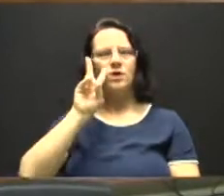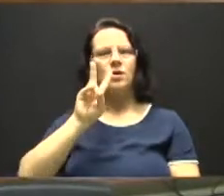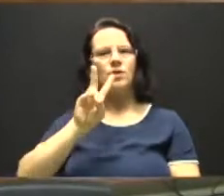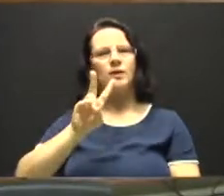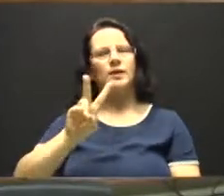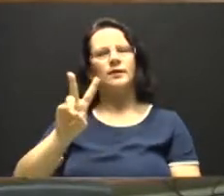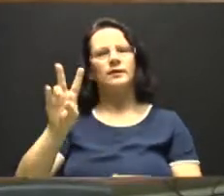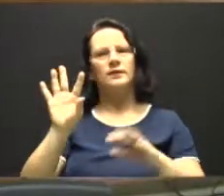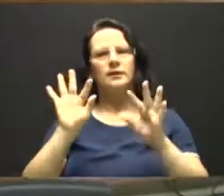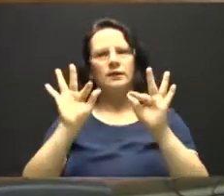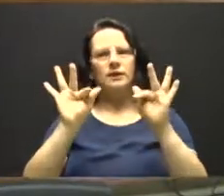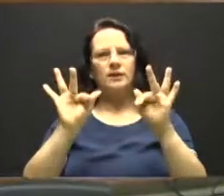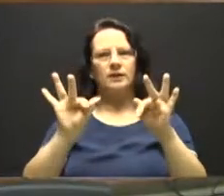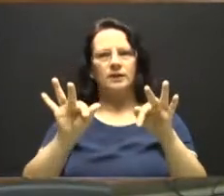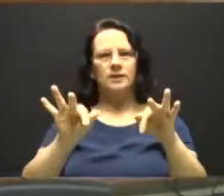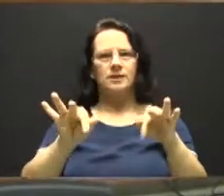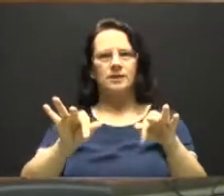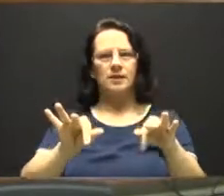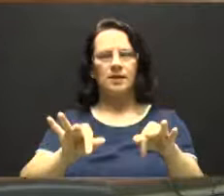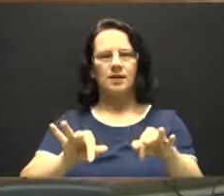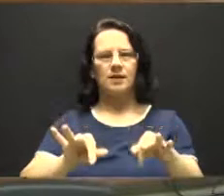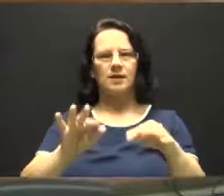história o